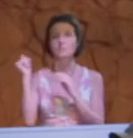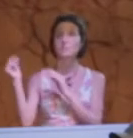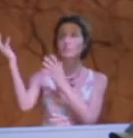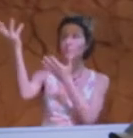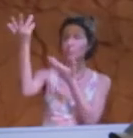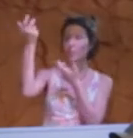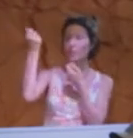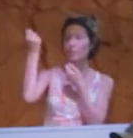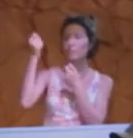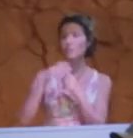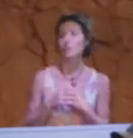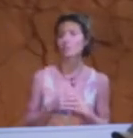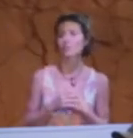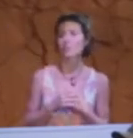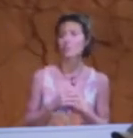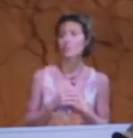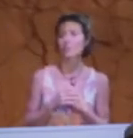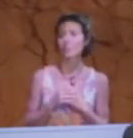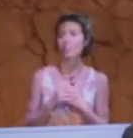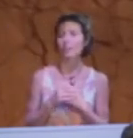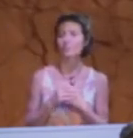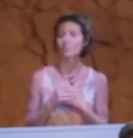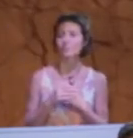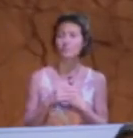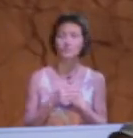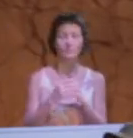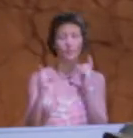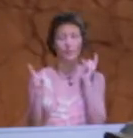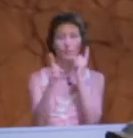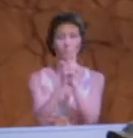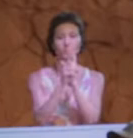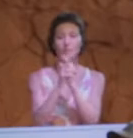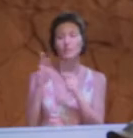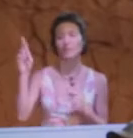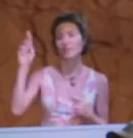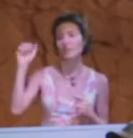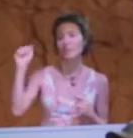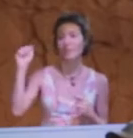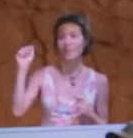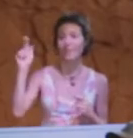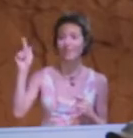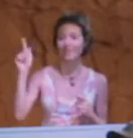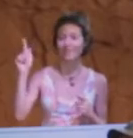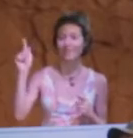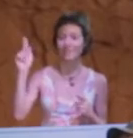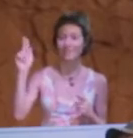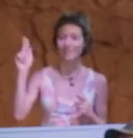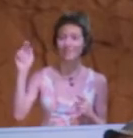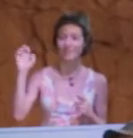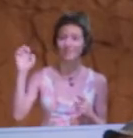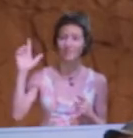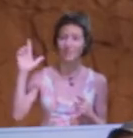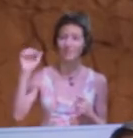fique permanentemente? Aí foi aí que eu encontrei Raquel no livro da Lígia Bujunga. Uma das histórias